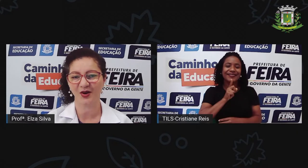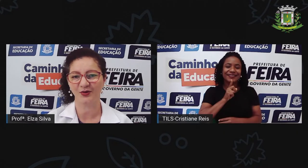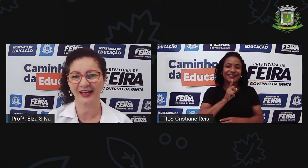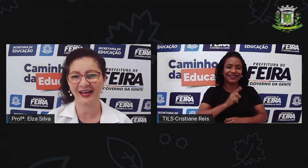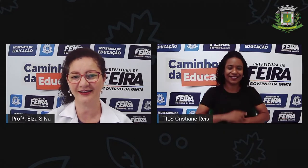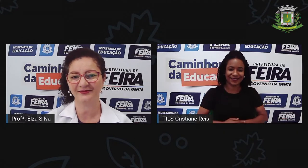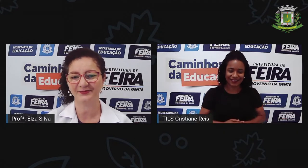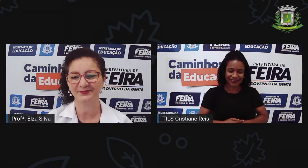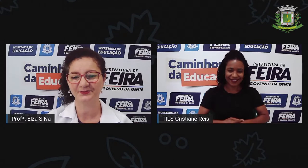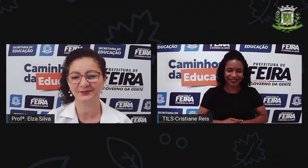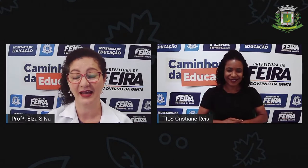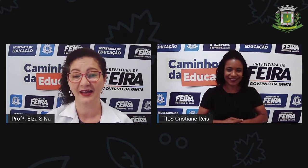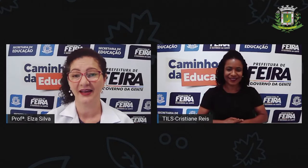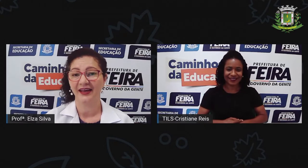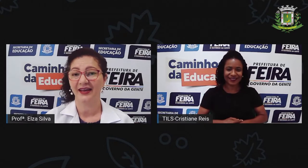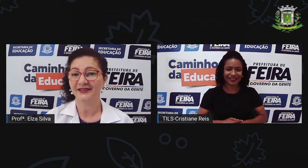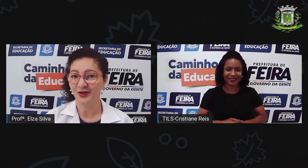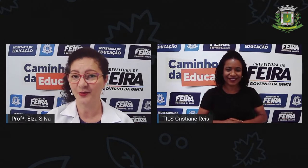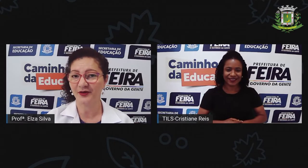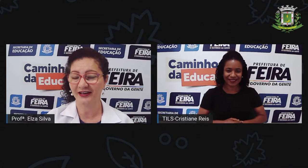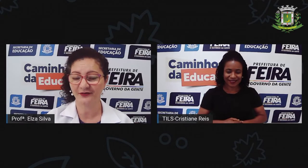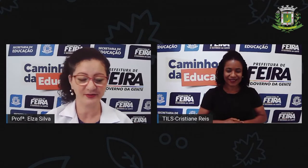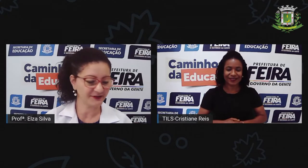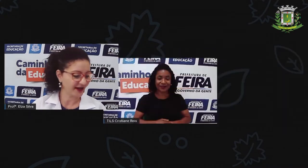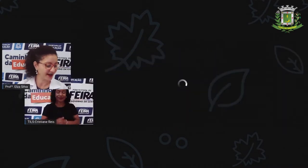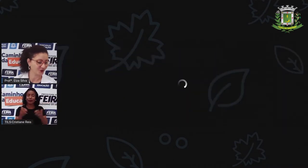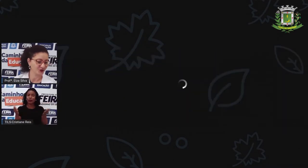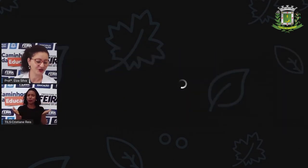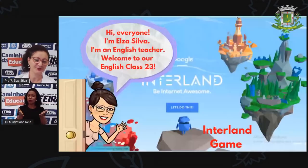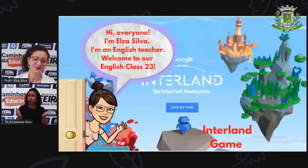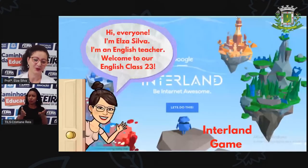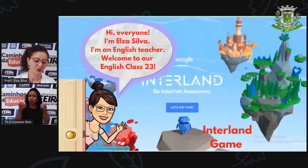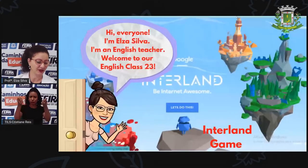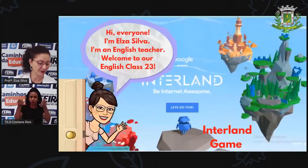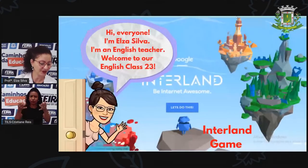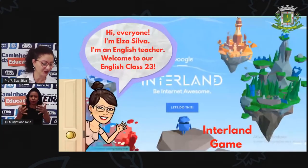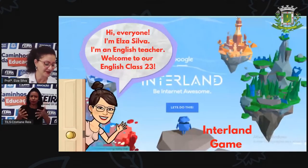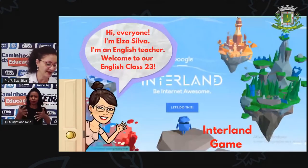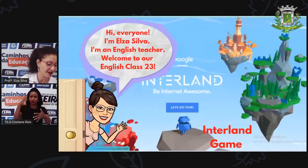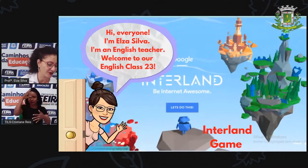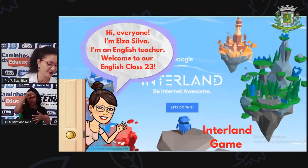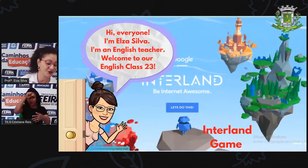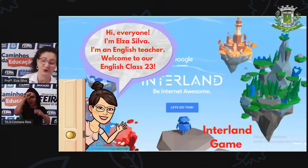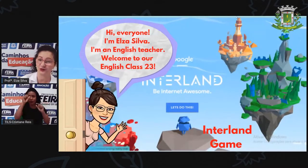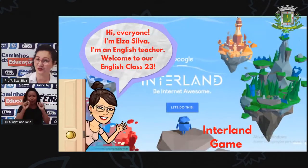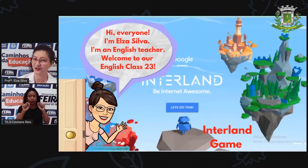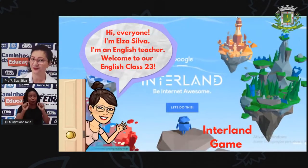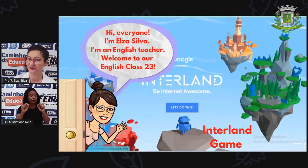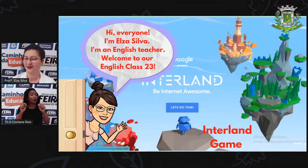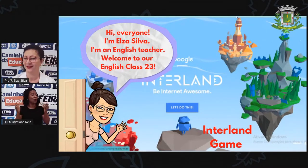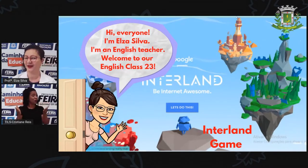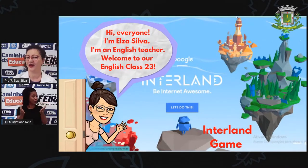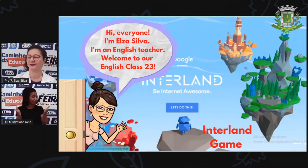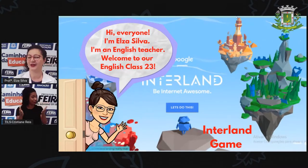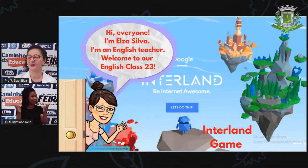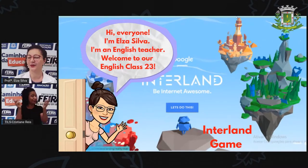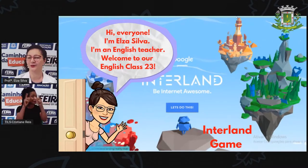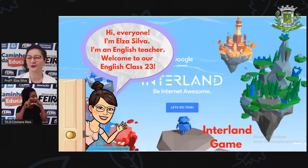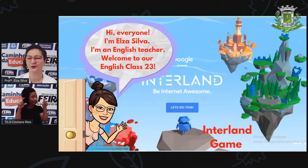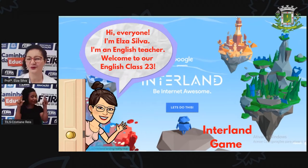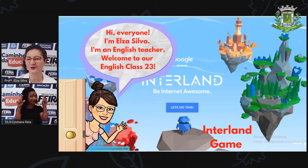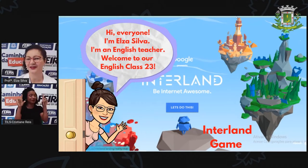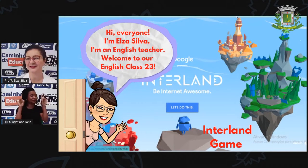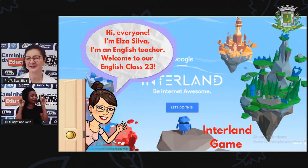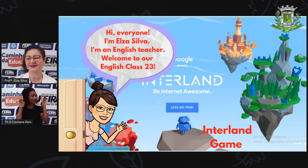Ok? E sobre o que é que vamos falar hoje? O tema de nossa aula de hoje é um tema